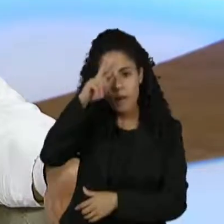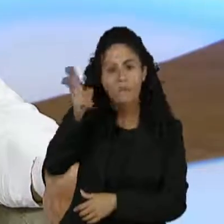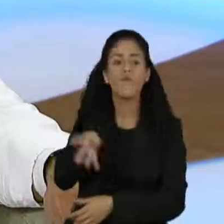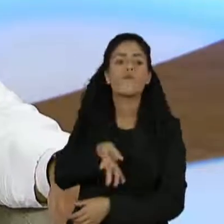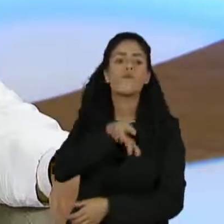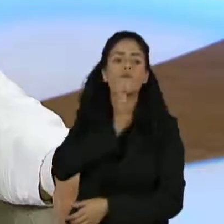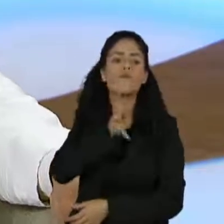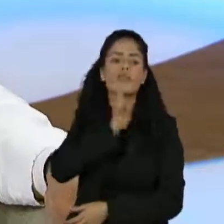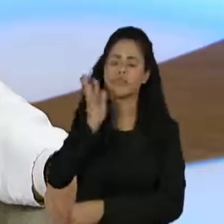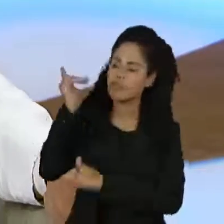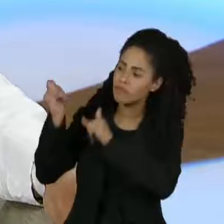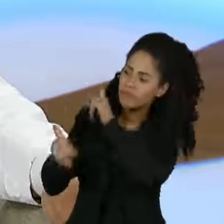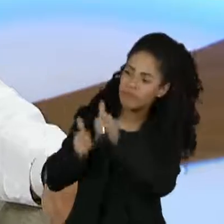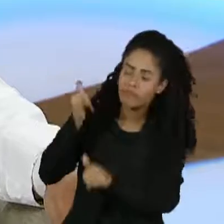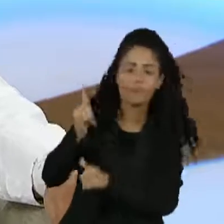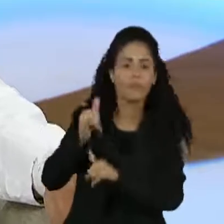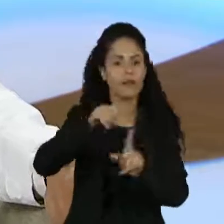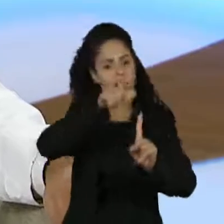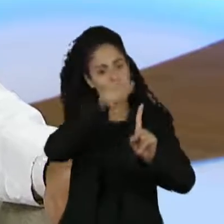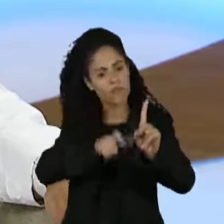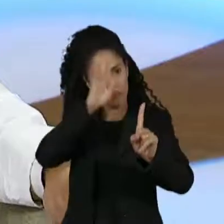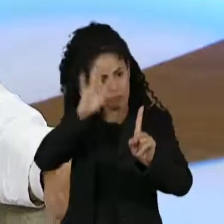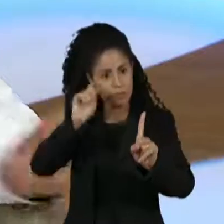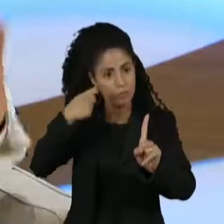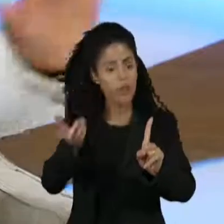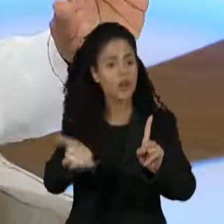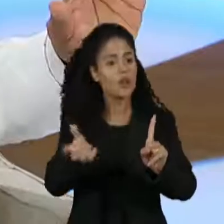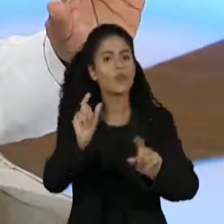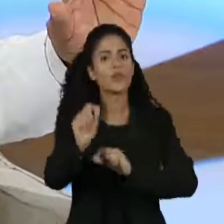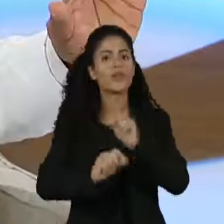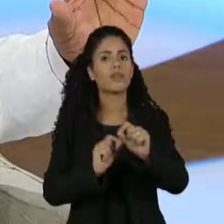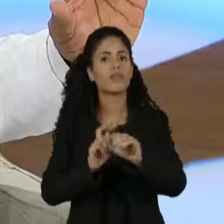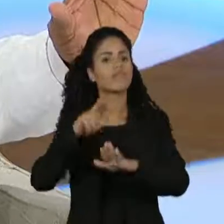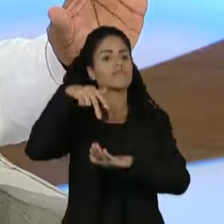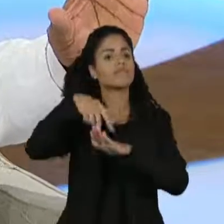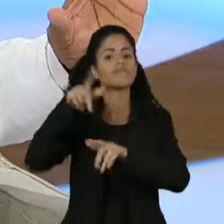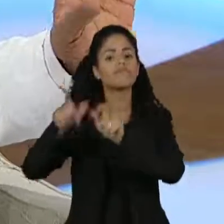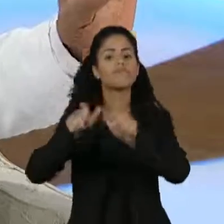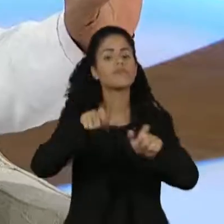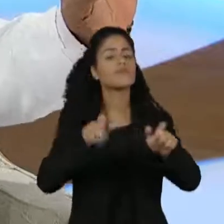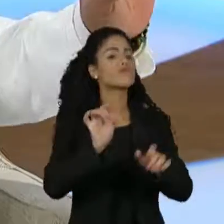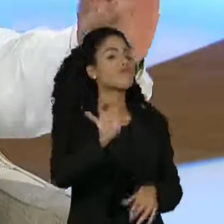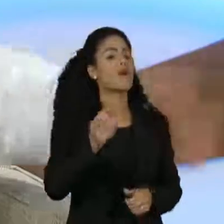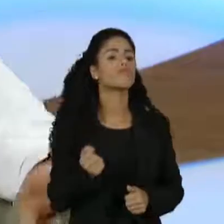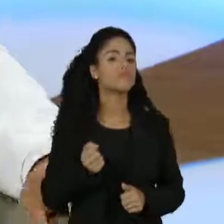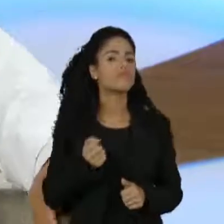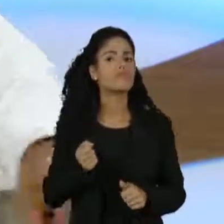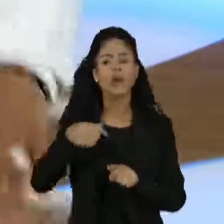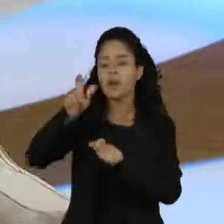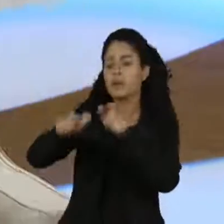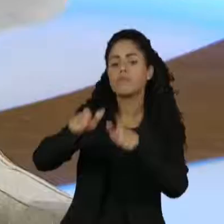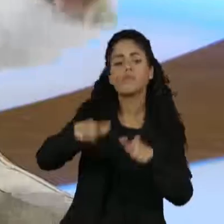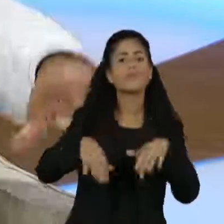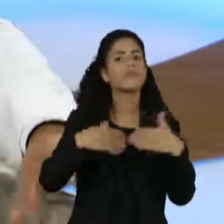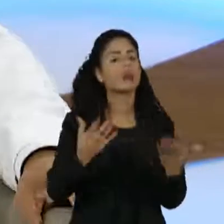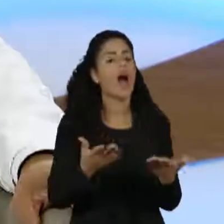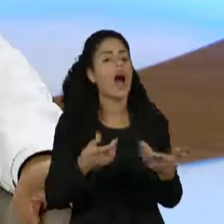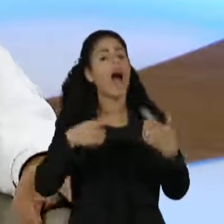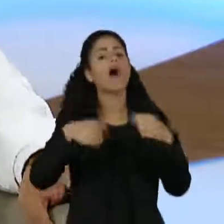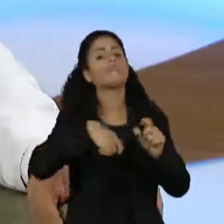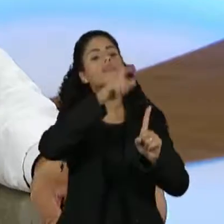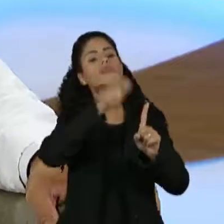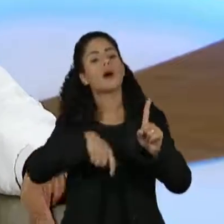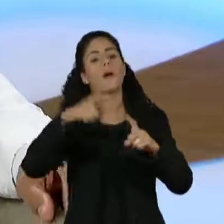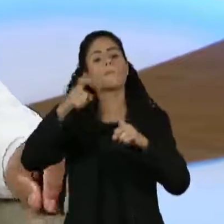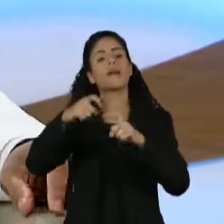esse protagonismo acontecendo, porque eu gostaria de verdade de estar aqui fazendo pessoas. Eu queria fazer, sei lá, precisamos de um